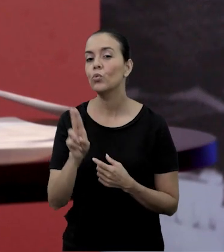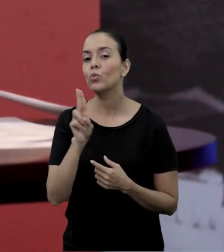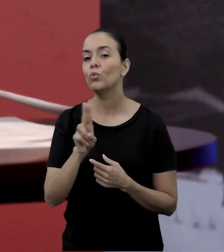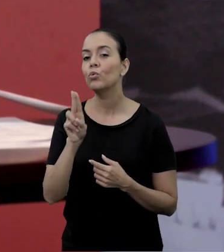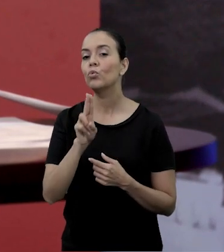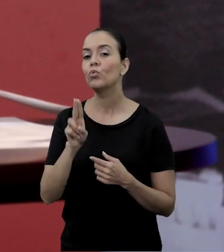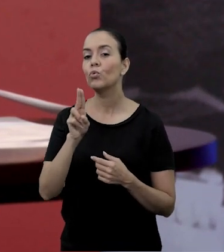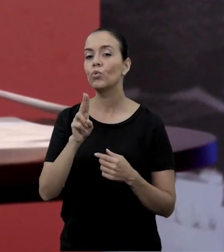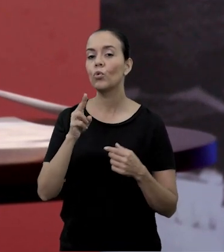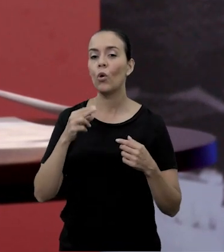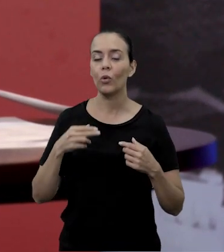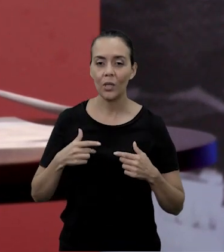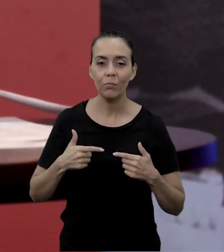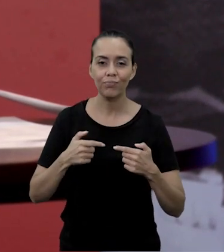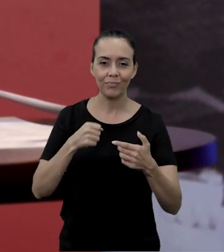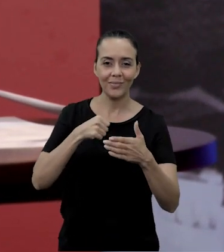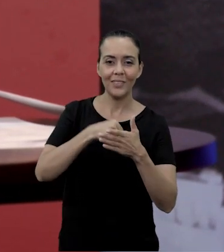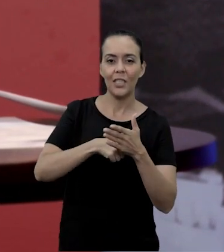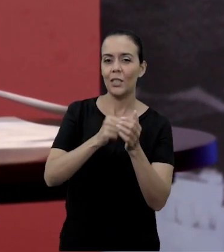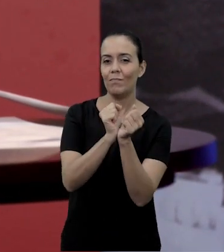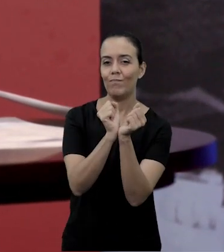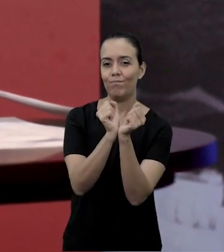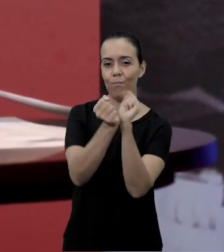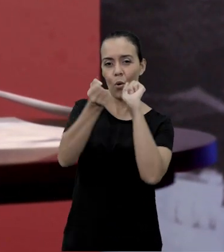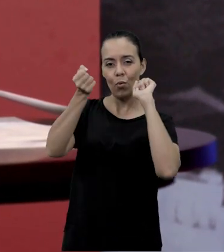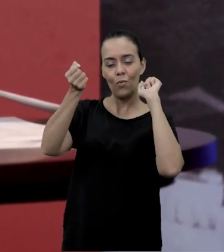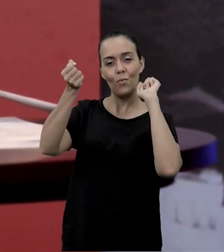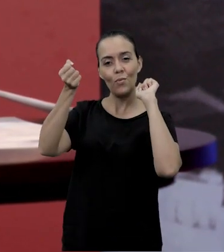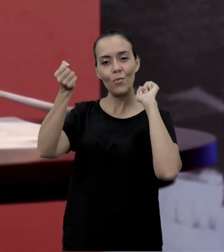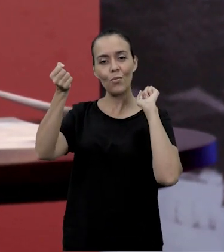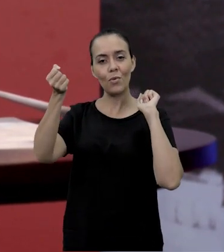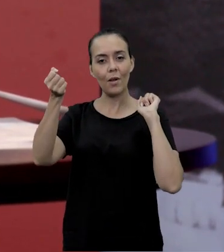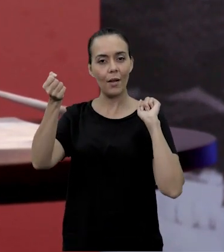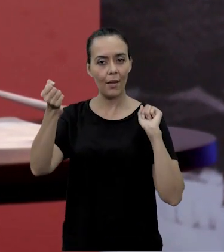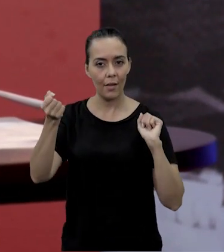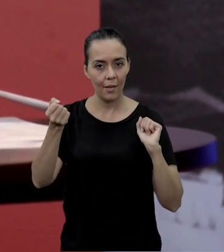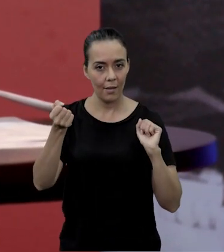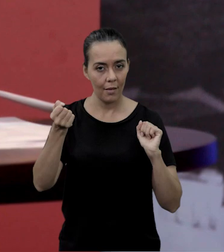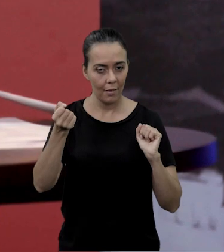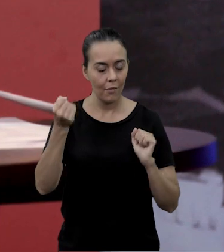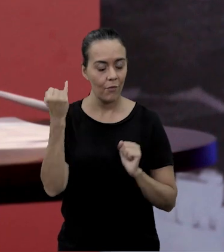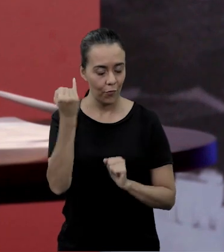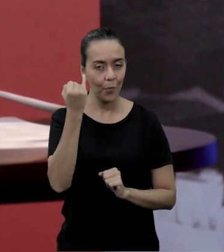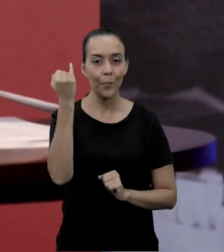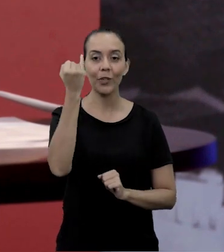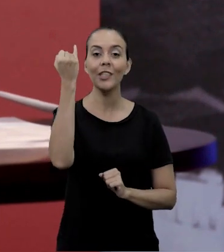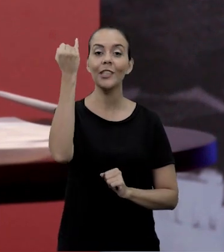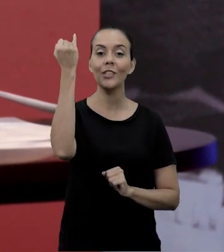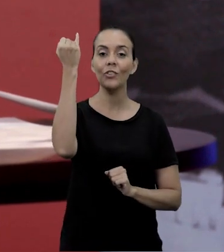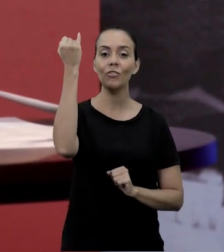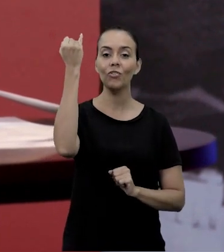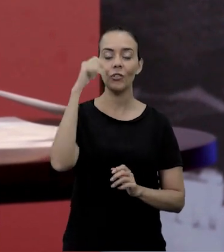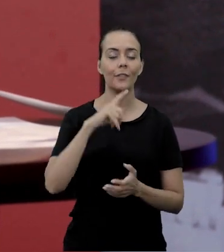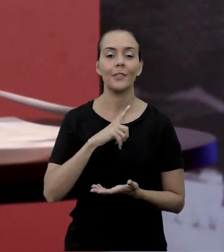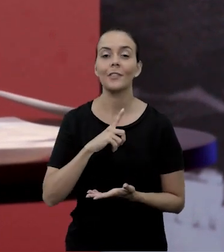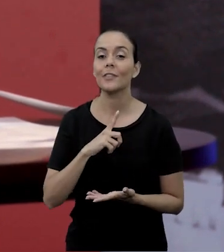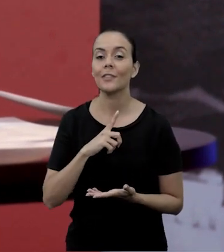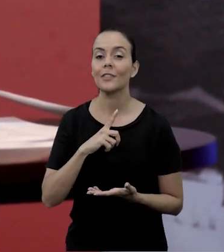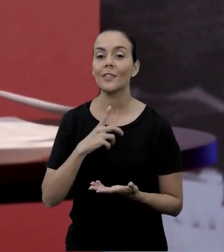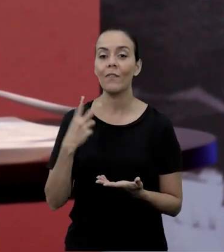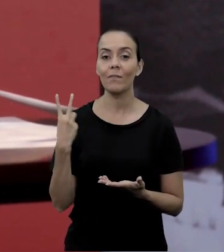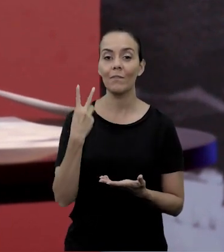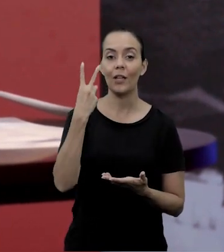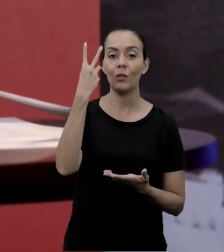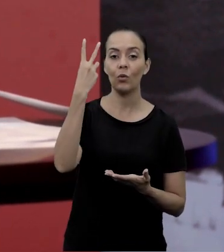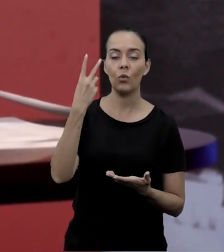na luta contra o apartheid, e ele foi um elemento muito importante. Ele traz um grau de